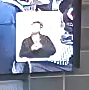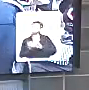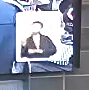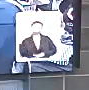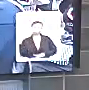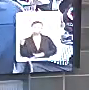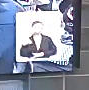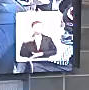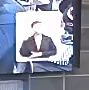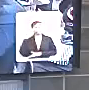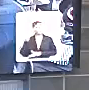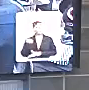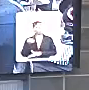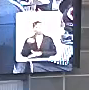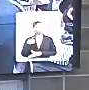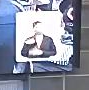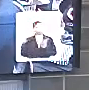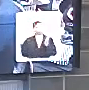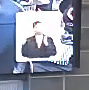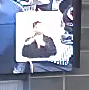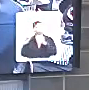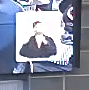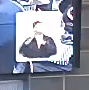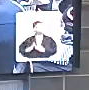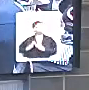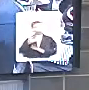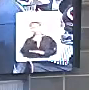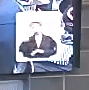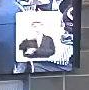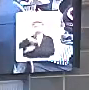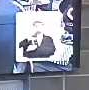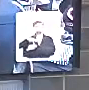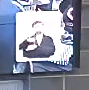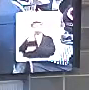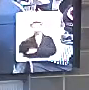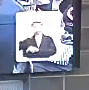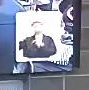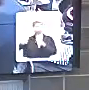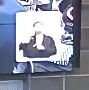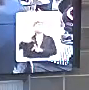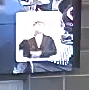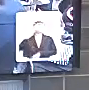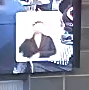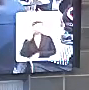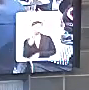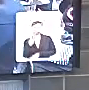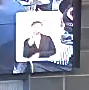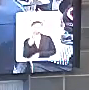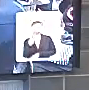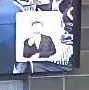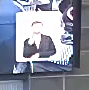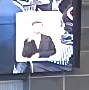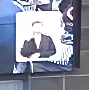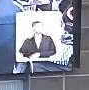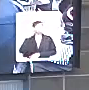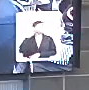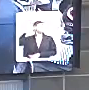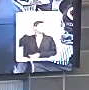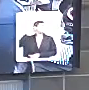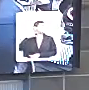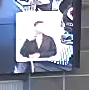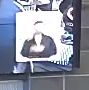acho que eu moro em um outro país é num outro lugar porque a gente escuta né Principalmente os palestrantes eh falando né